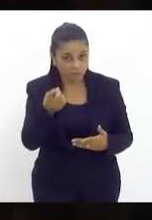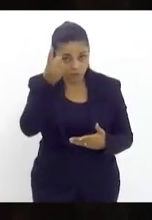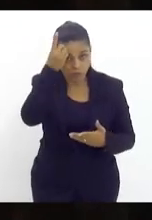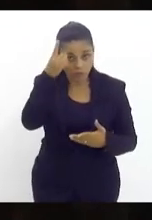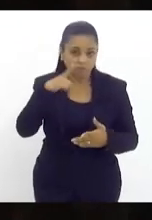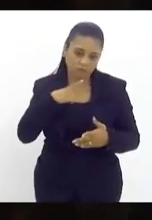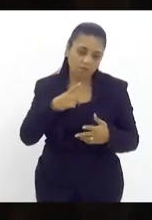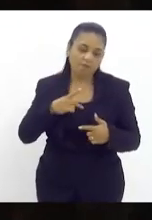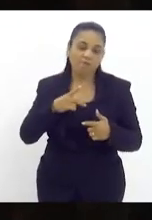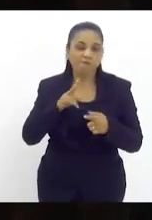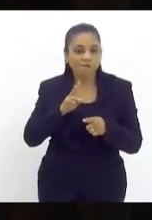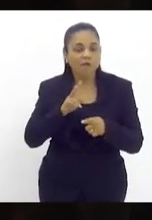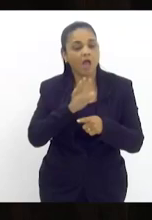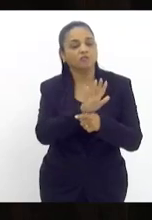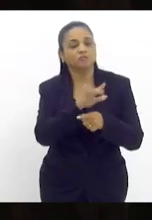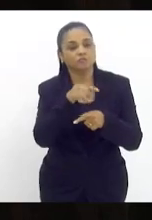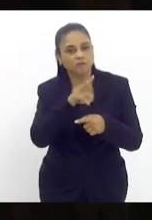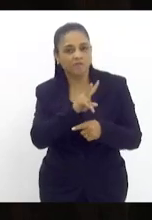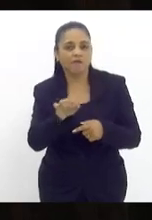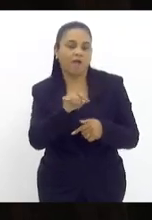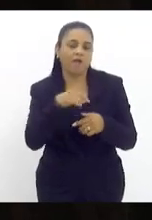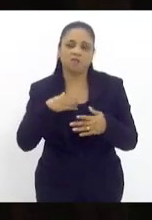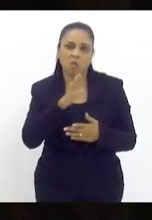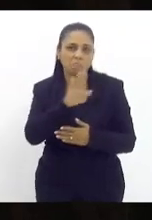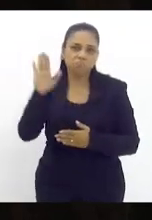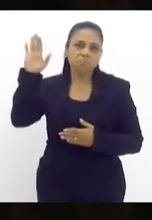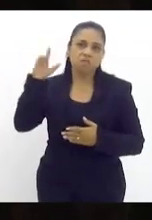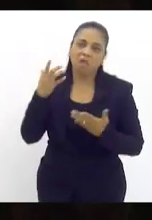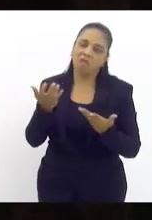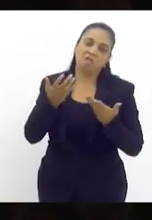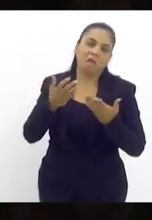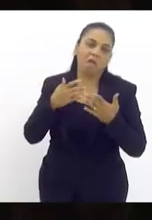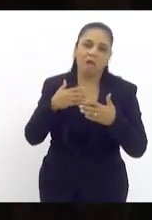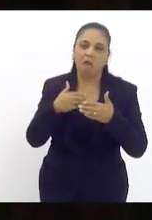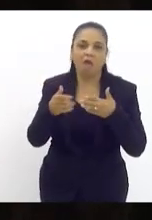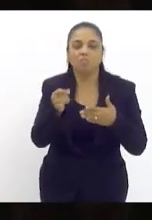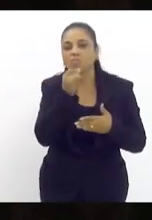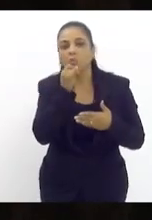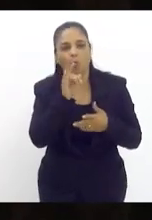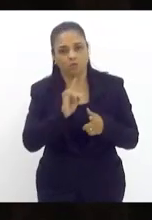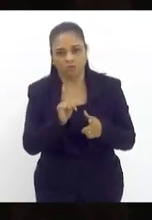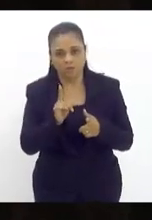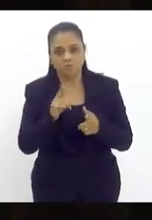vá. Quem pode ser, né, candidatar a vereador, quem quer... Olha, a